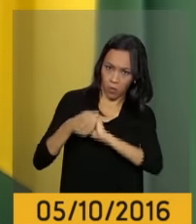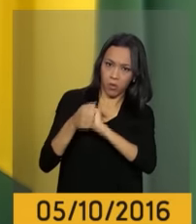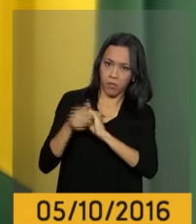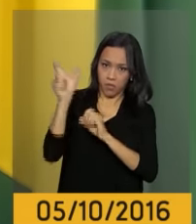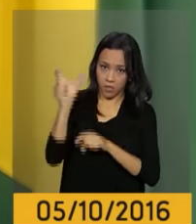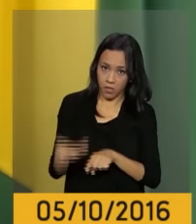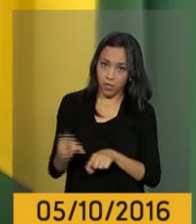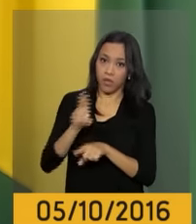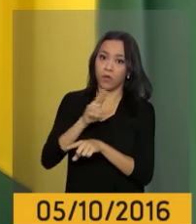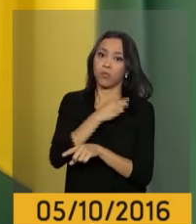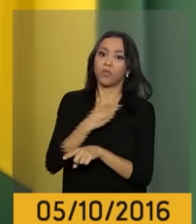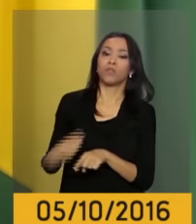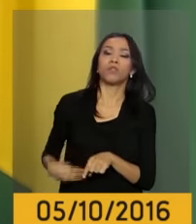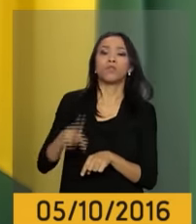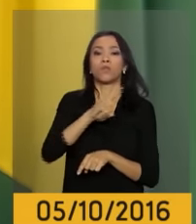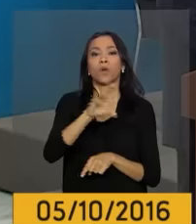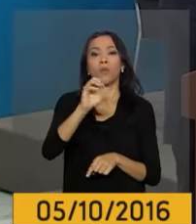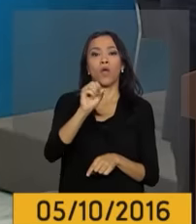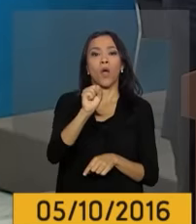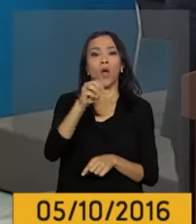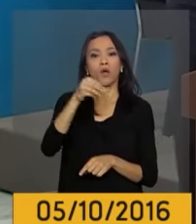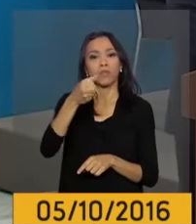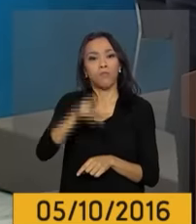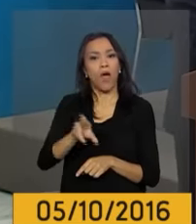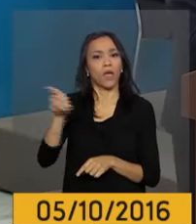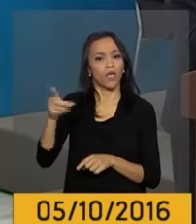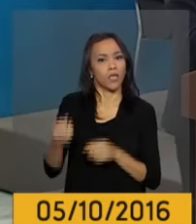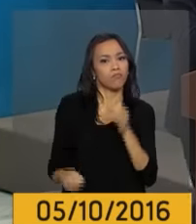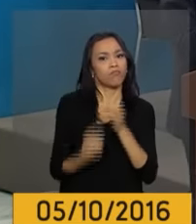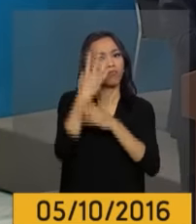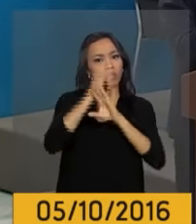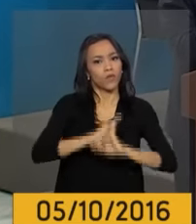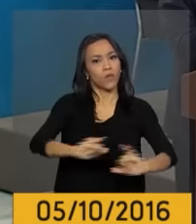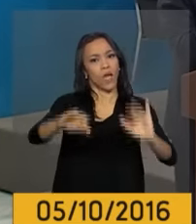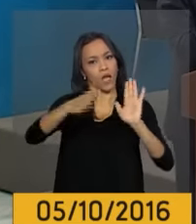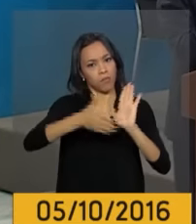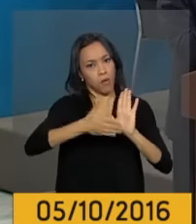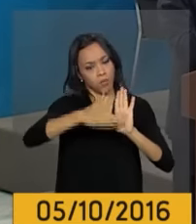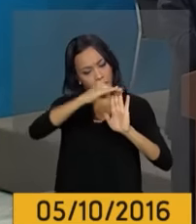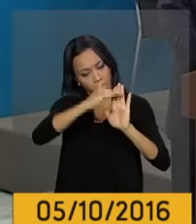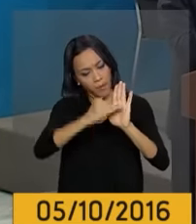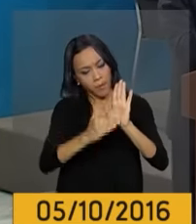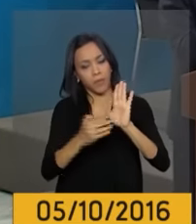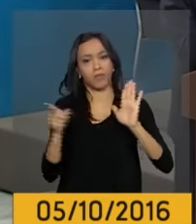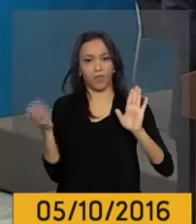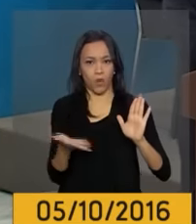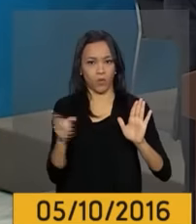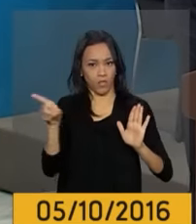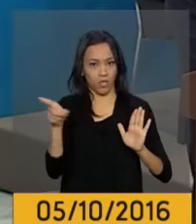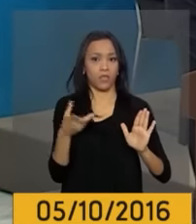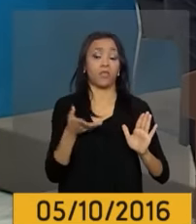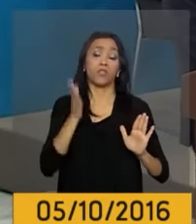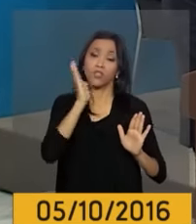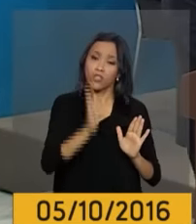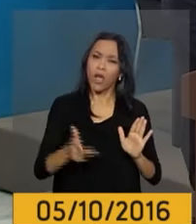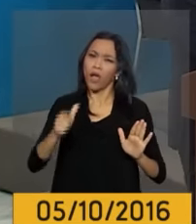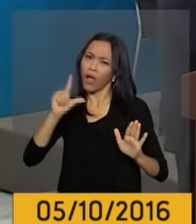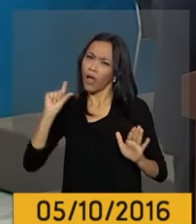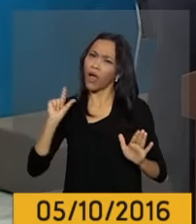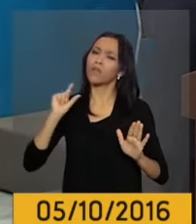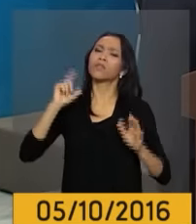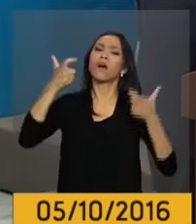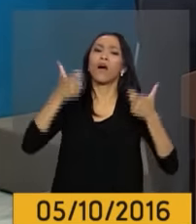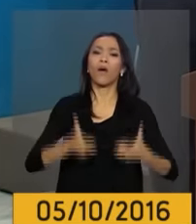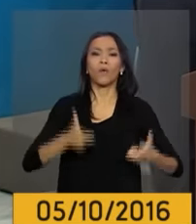pela oportunidade de lançá-lo e, ao lançá-lo, revelar, e eu sei disso, que esse trabalho já foi feito lá no Rio Grande do